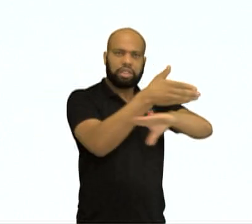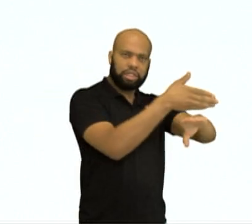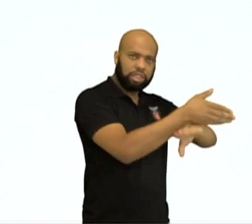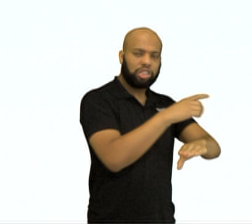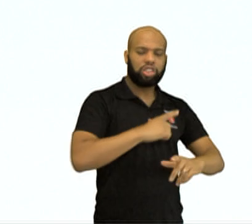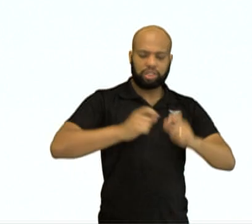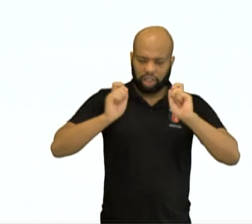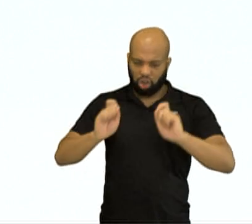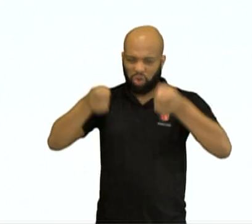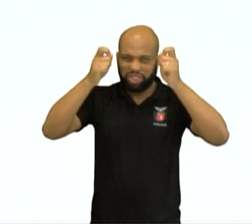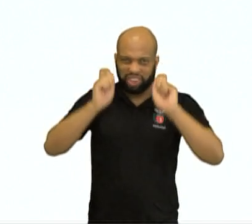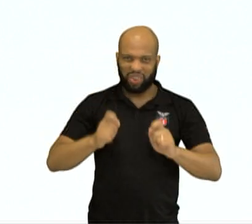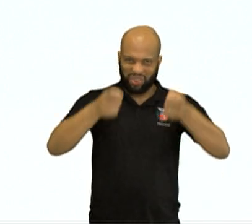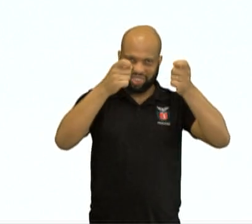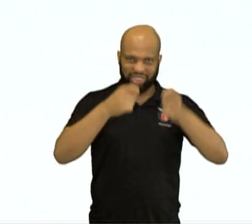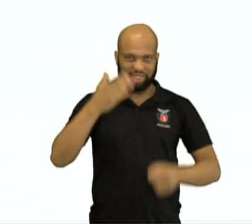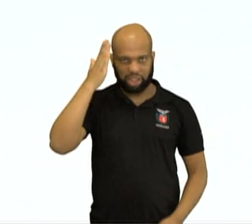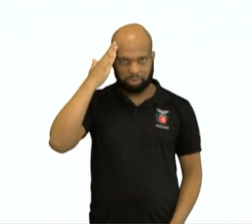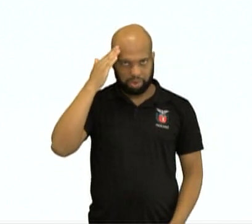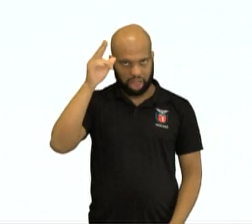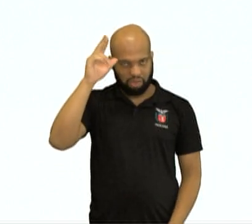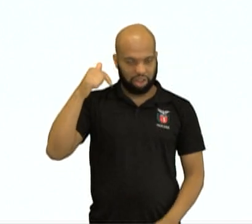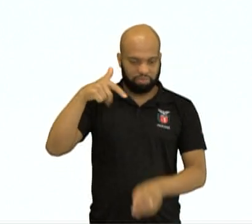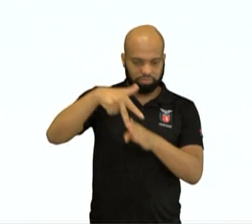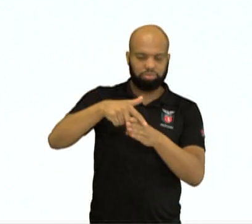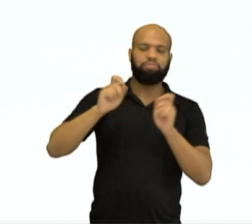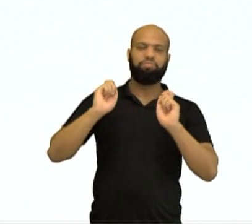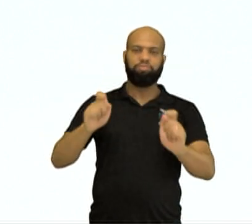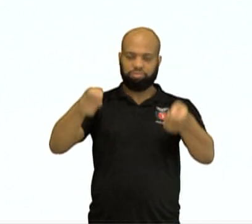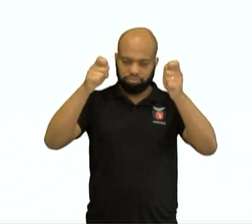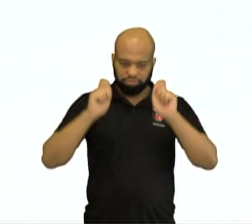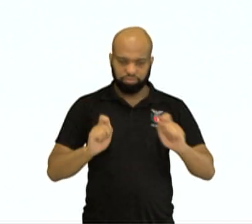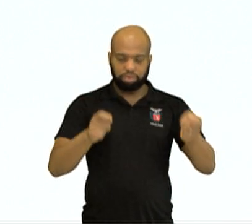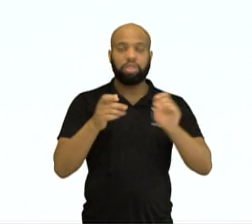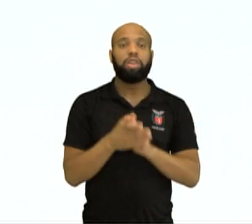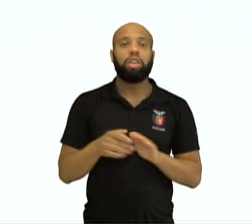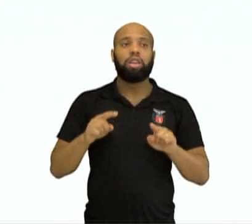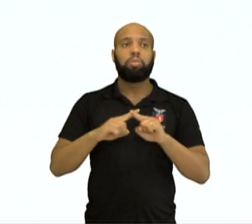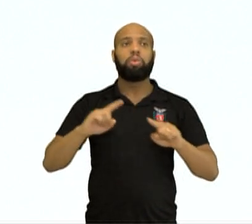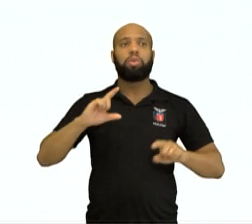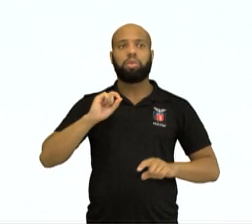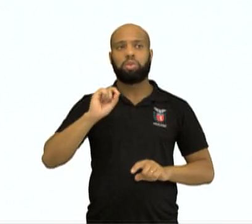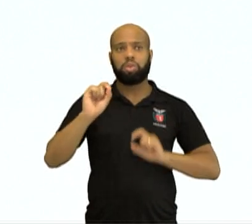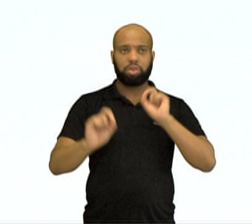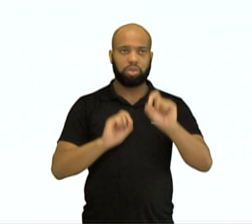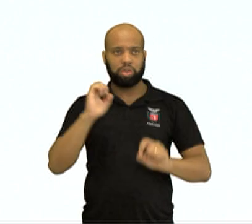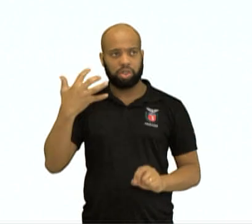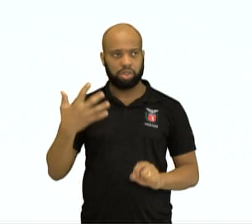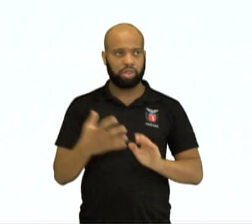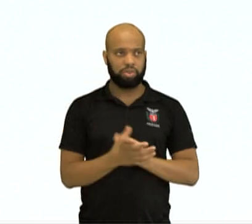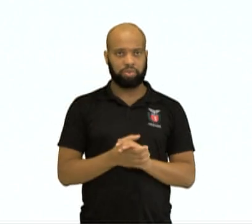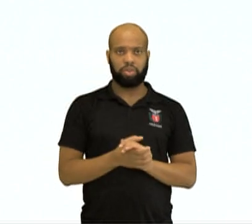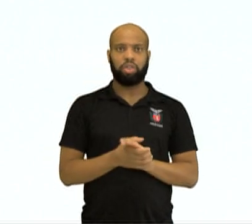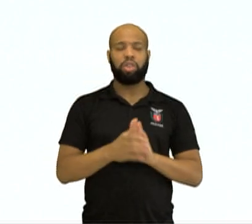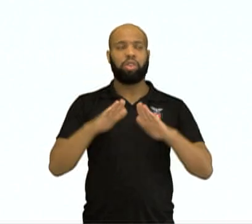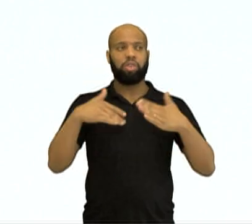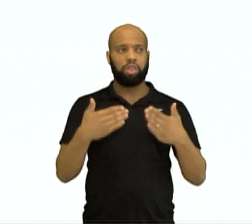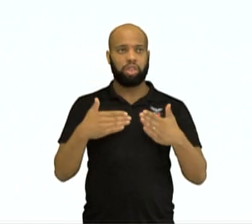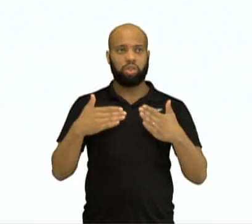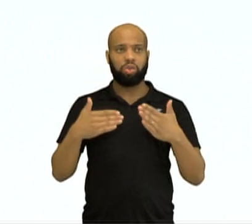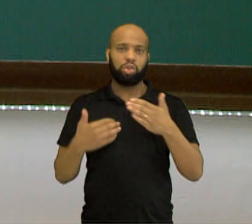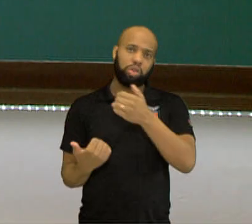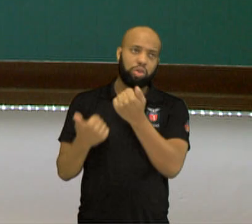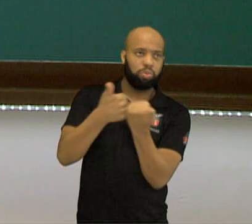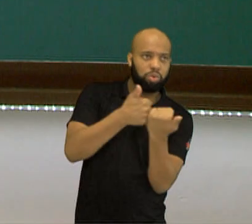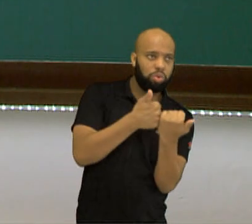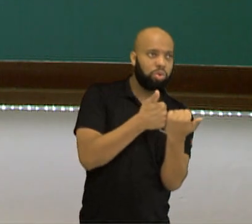carroça. Só que mais tarde, né, essa carroça ela foi sendo